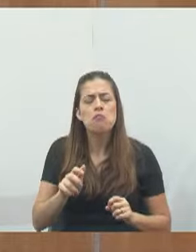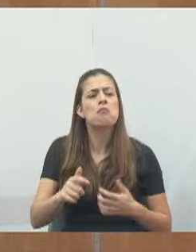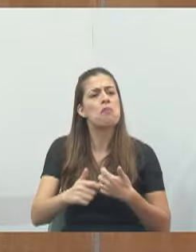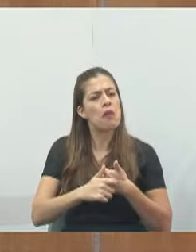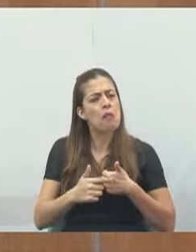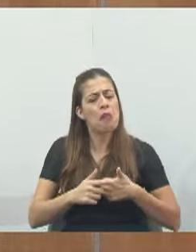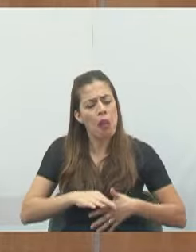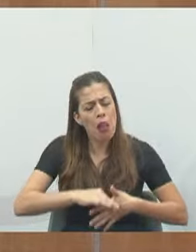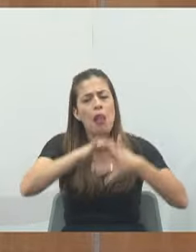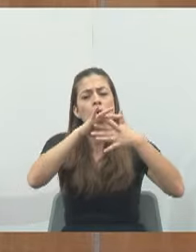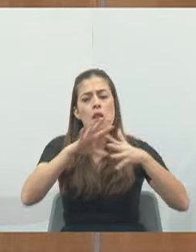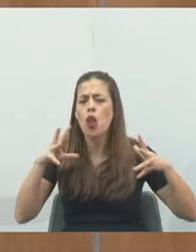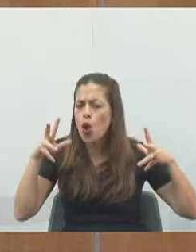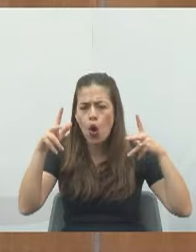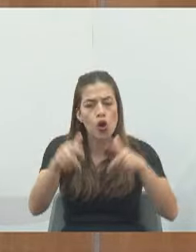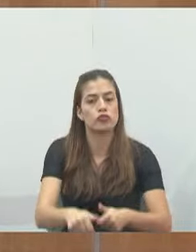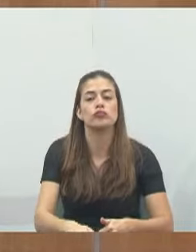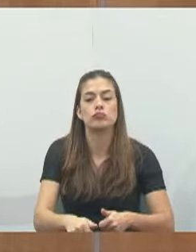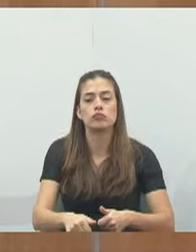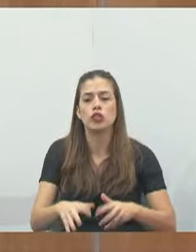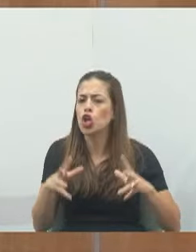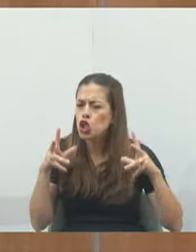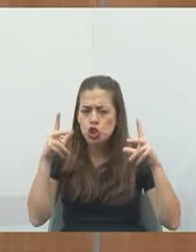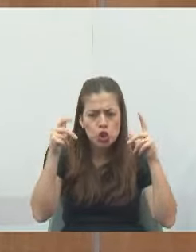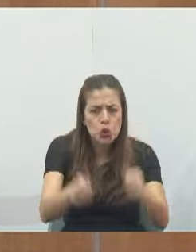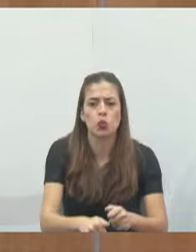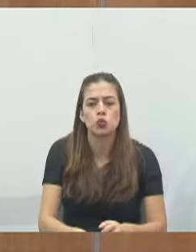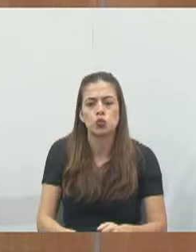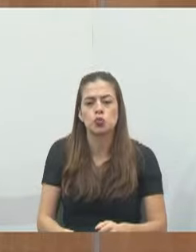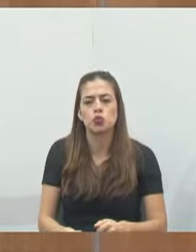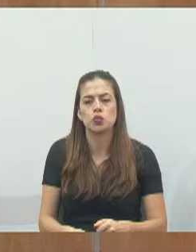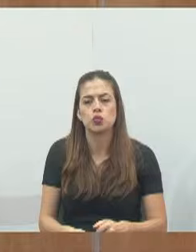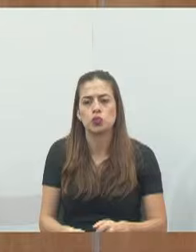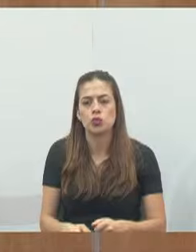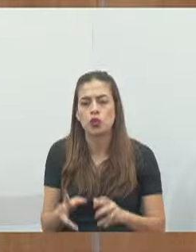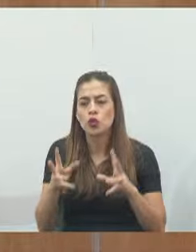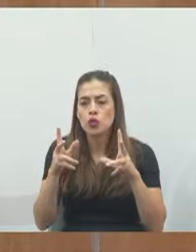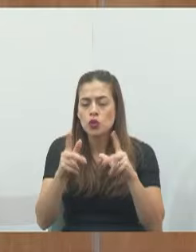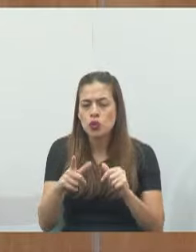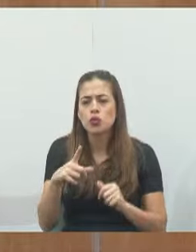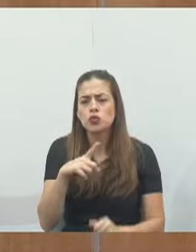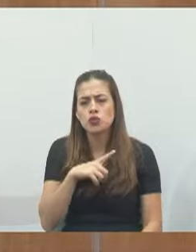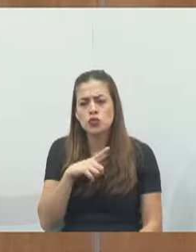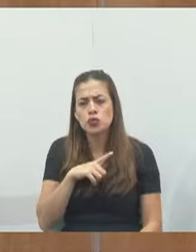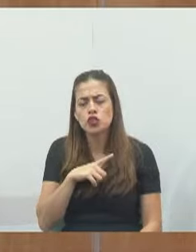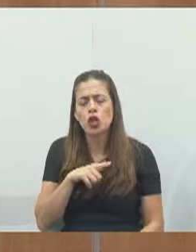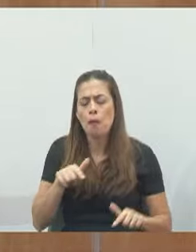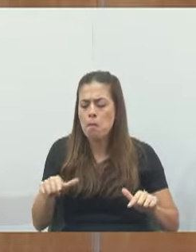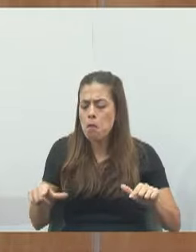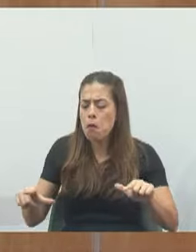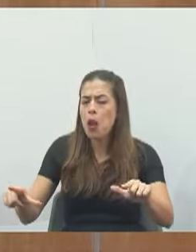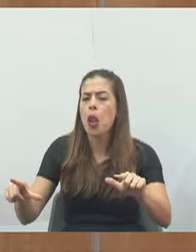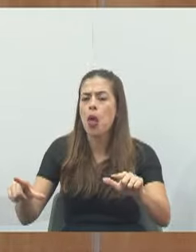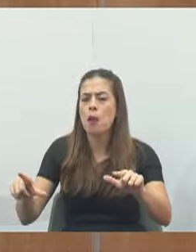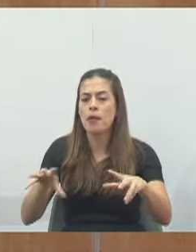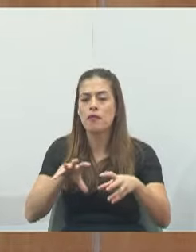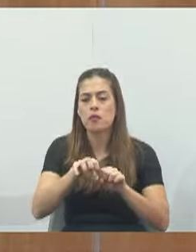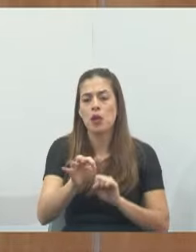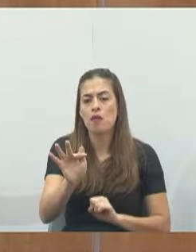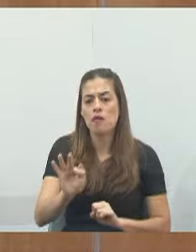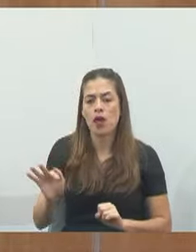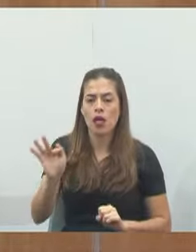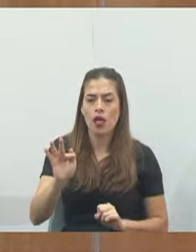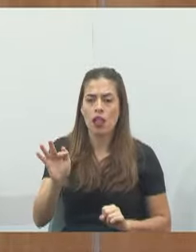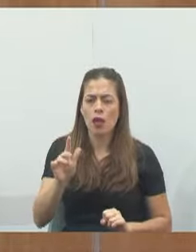cargos de liderança. Todos, sem exceção. Todos aqueles que tinham diploma, ensino superior, que era